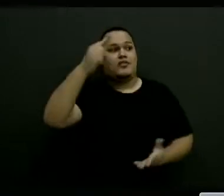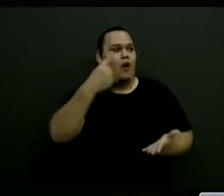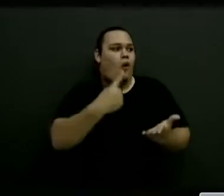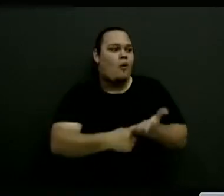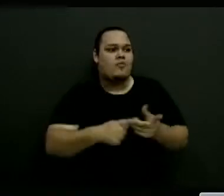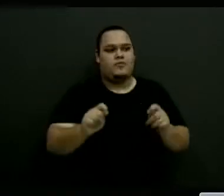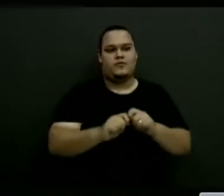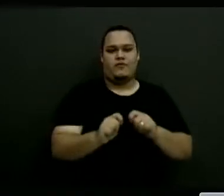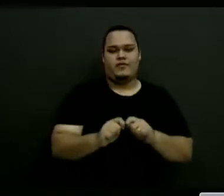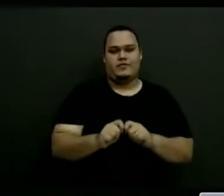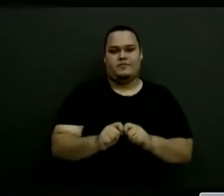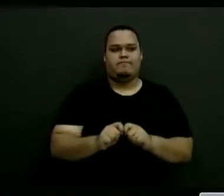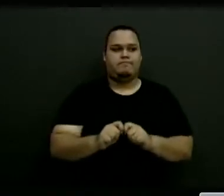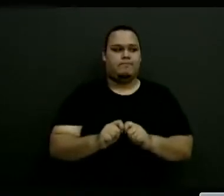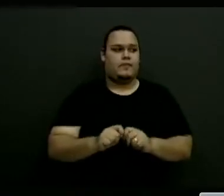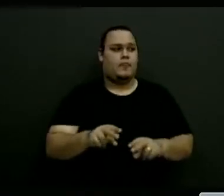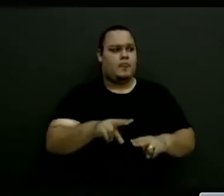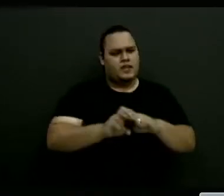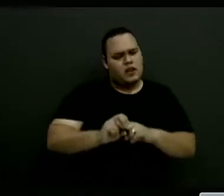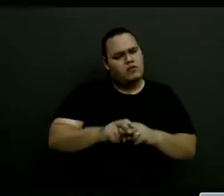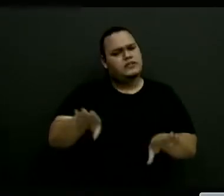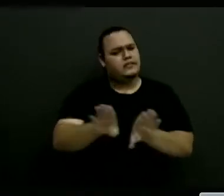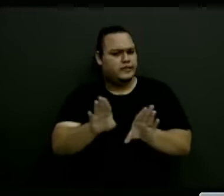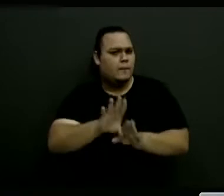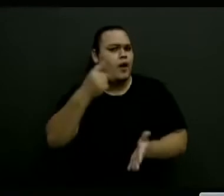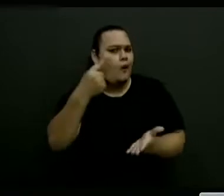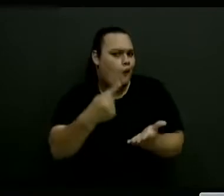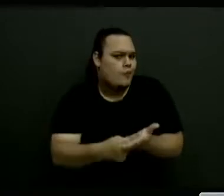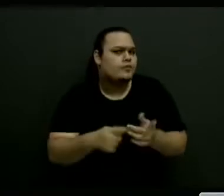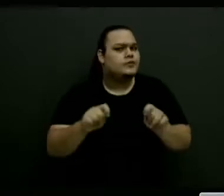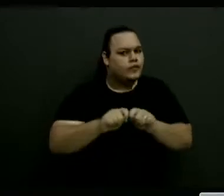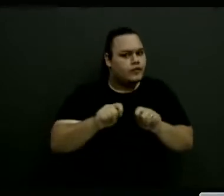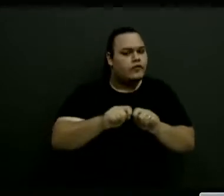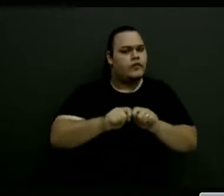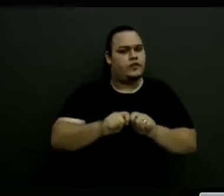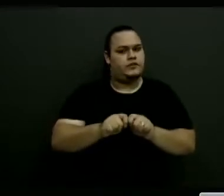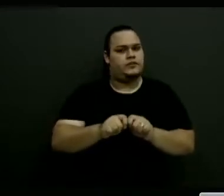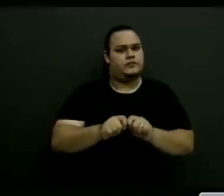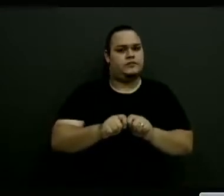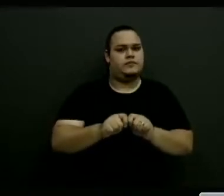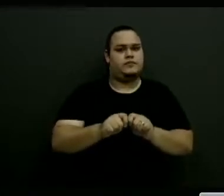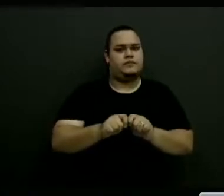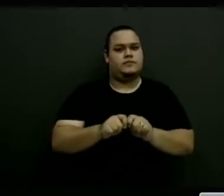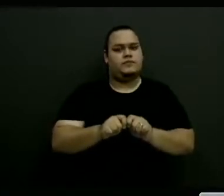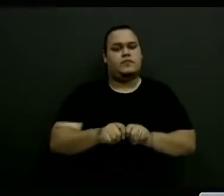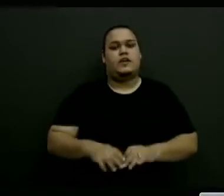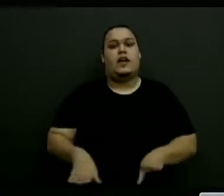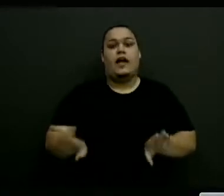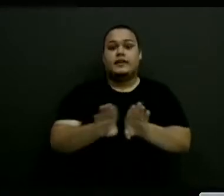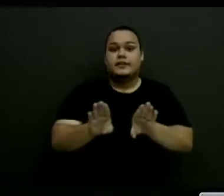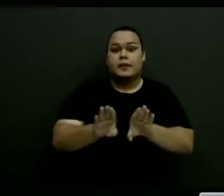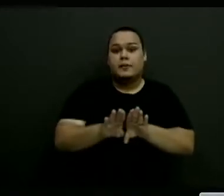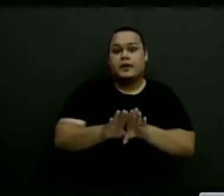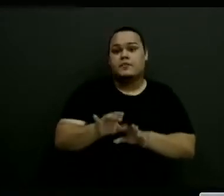Estava comprometido a abster-se dos prazeres desse mundo para fazer